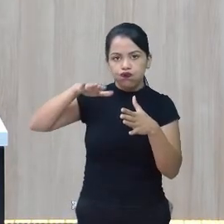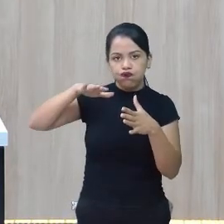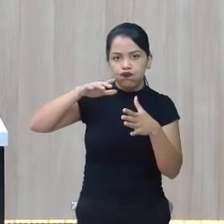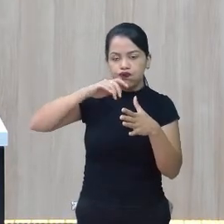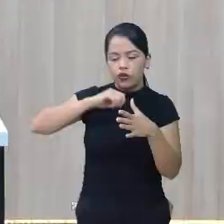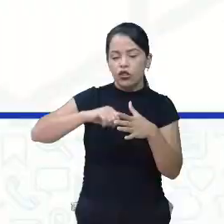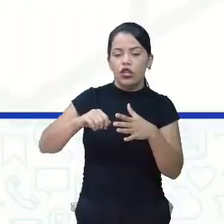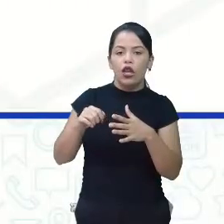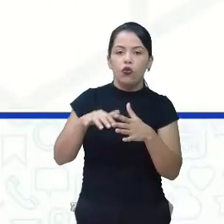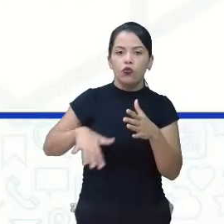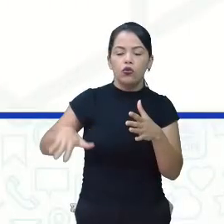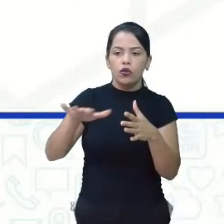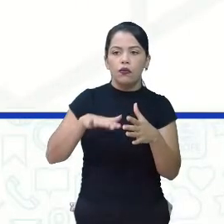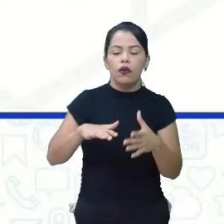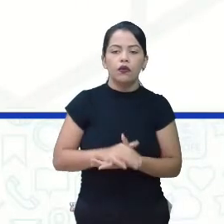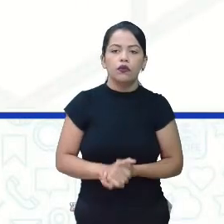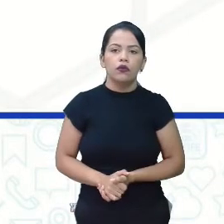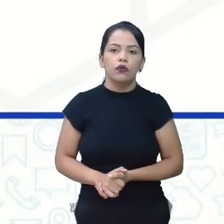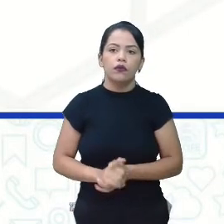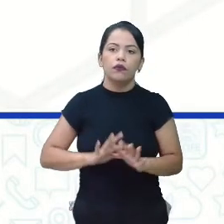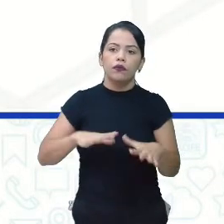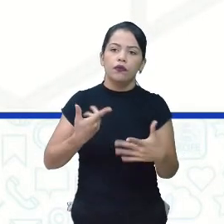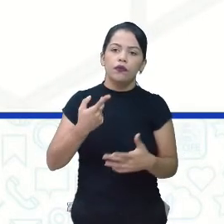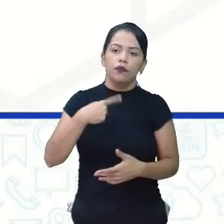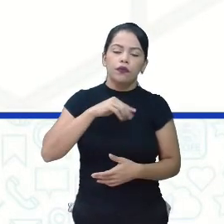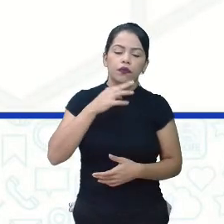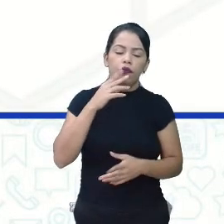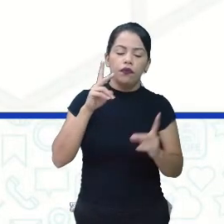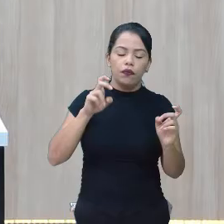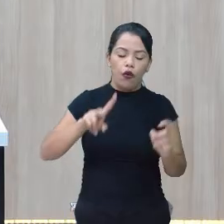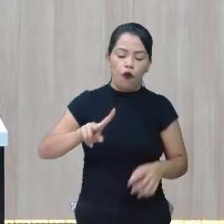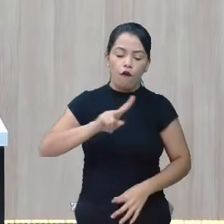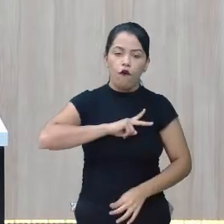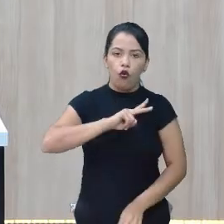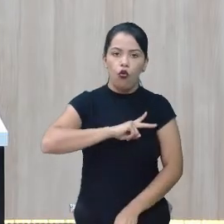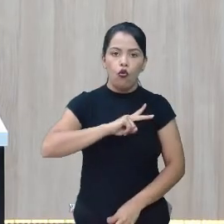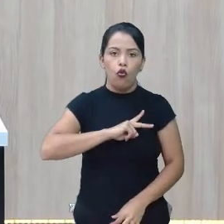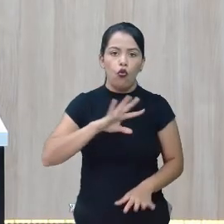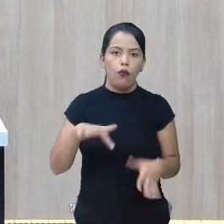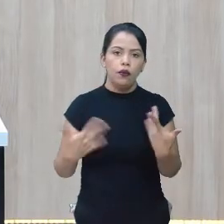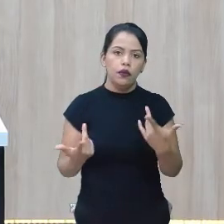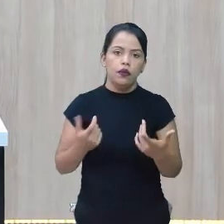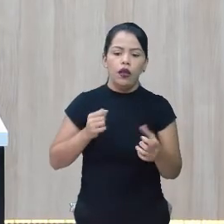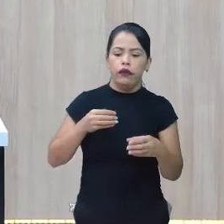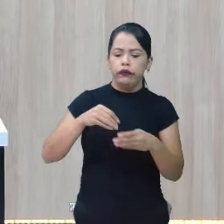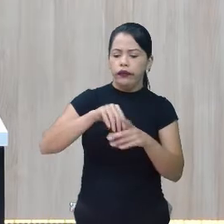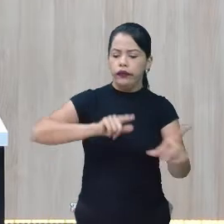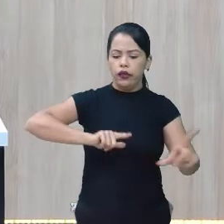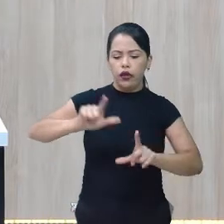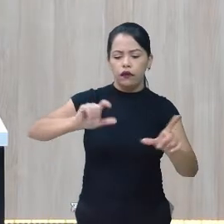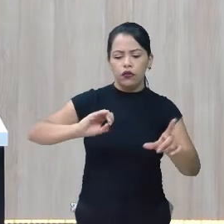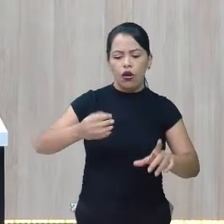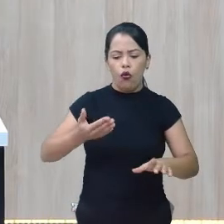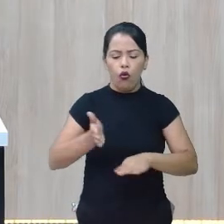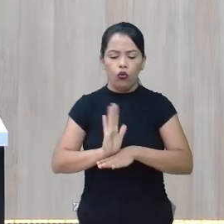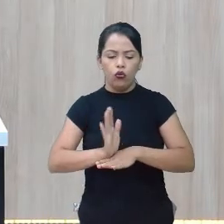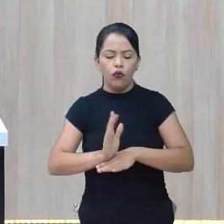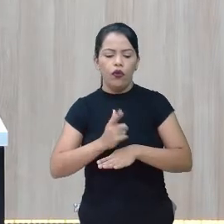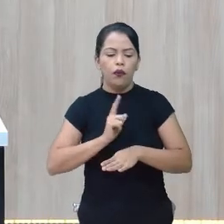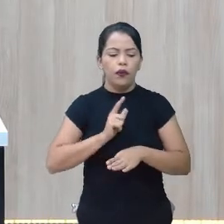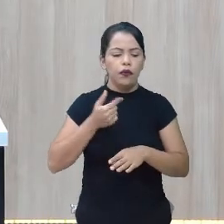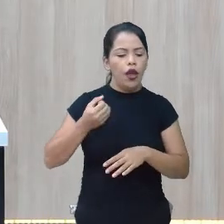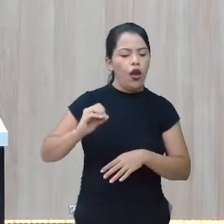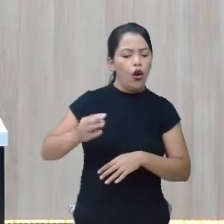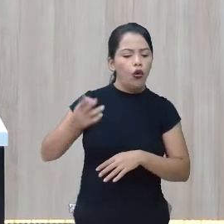gente vai falar propriamente do volume do bloco retangular. De certo, na televisão, no filme, até mesmo no dia a dia, passando pela